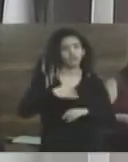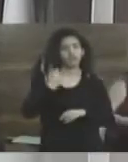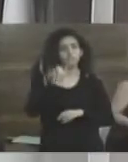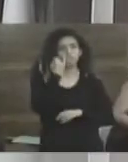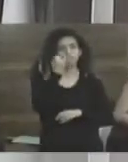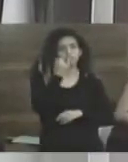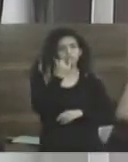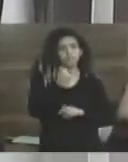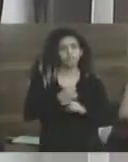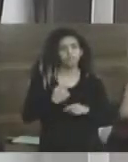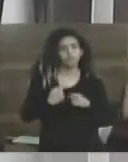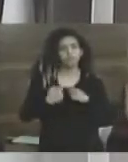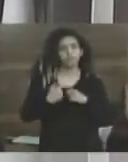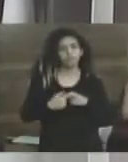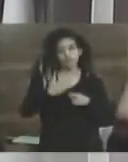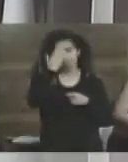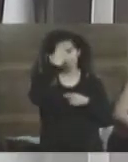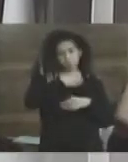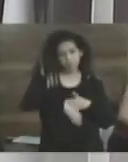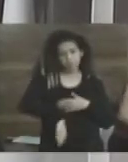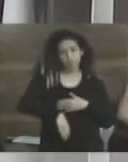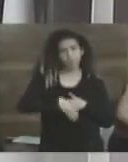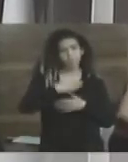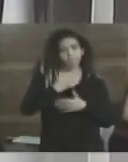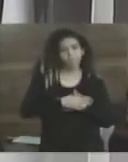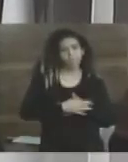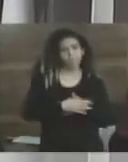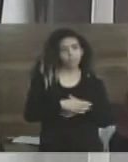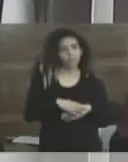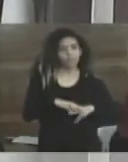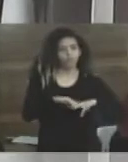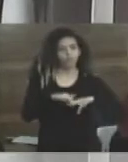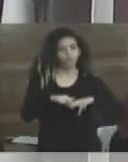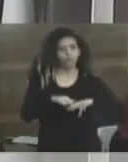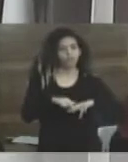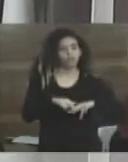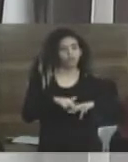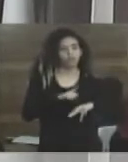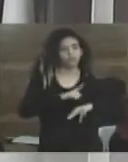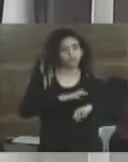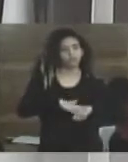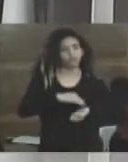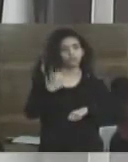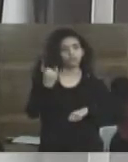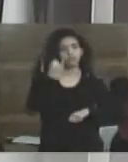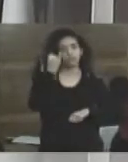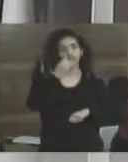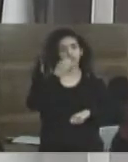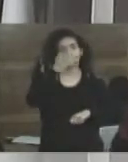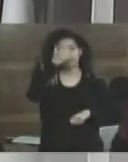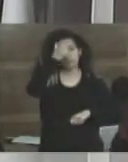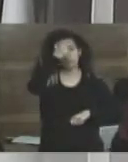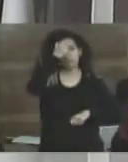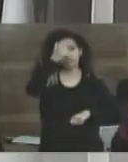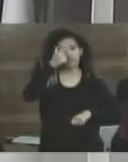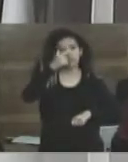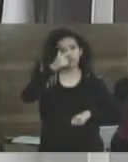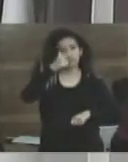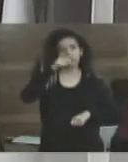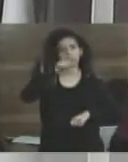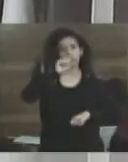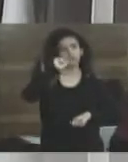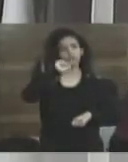importante, porque o cidadão com mais informação é um cidadão consciente das suas